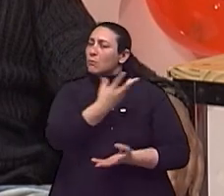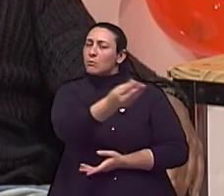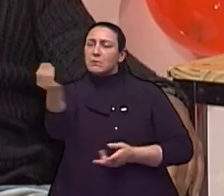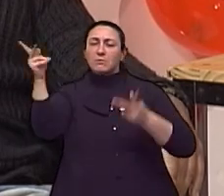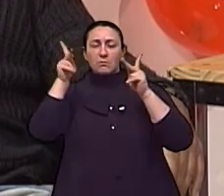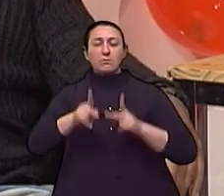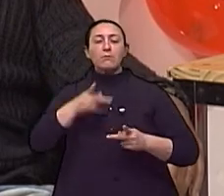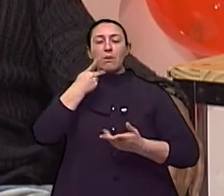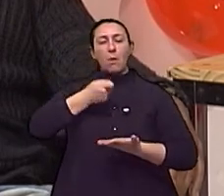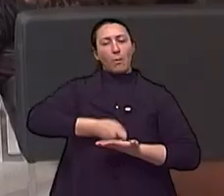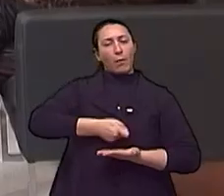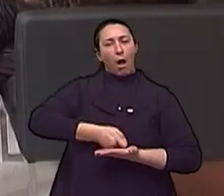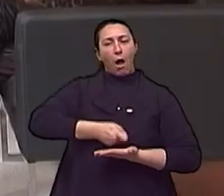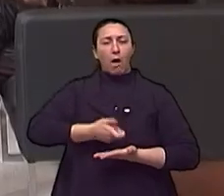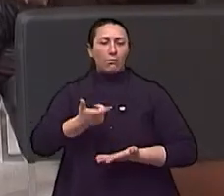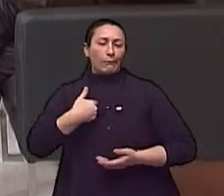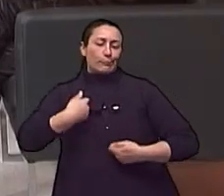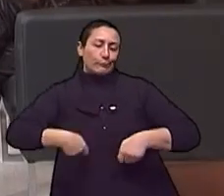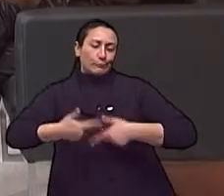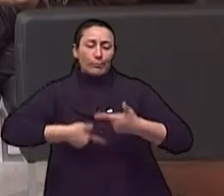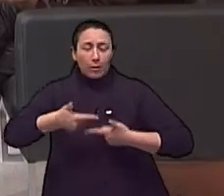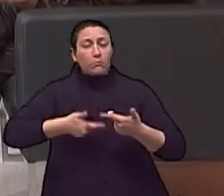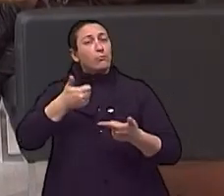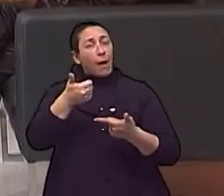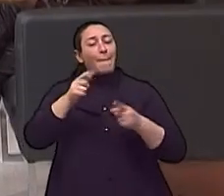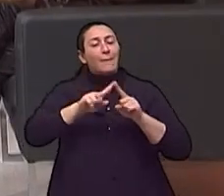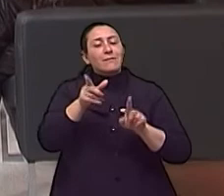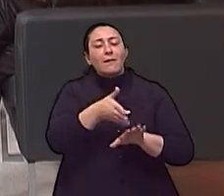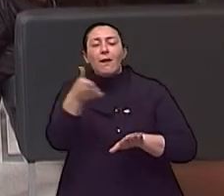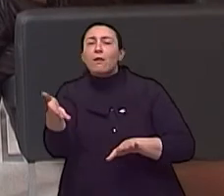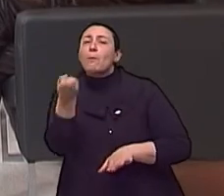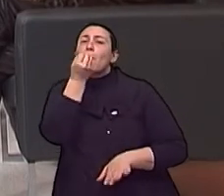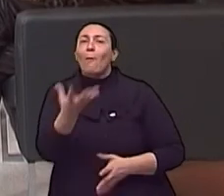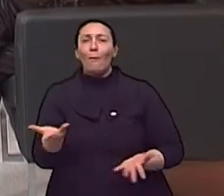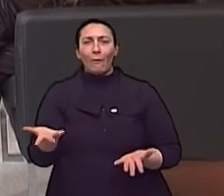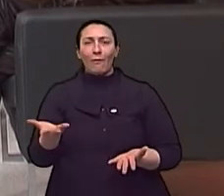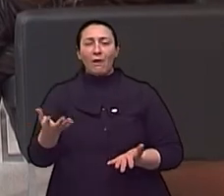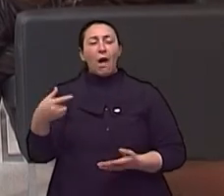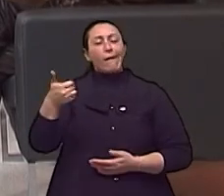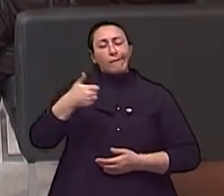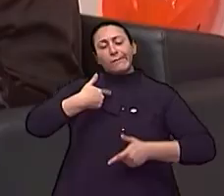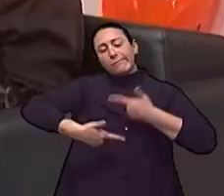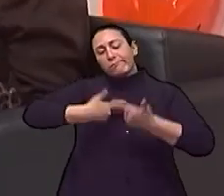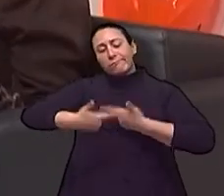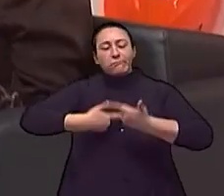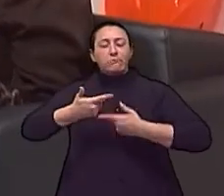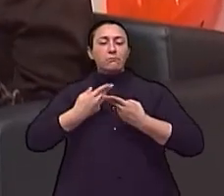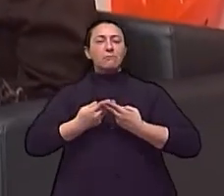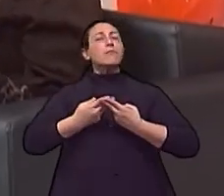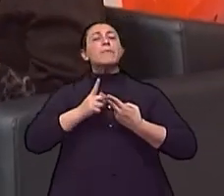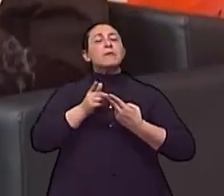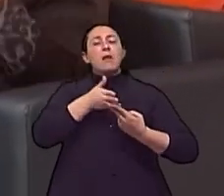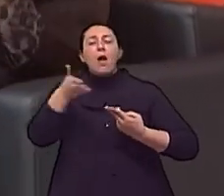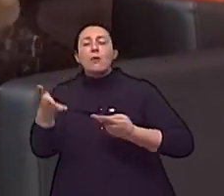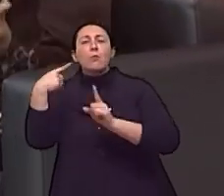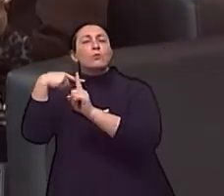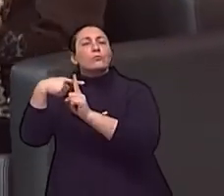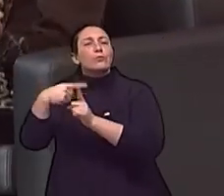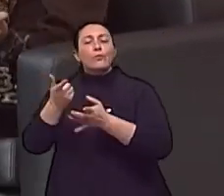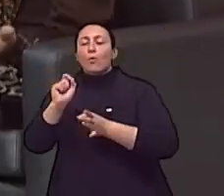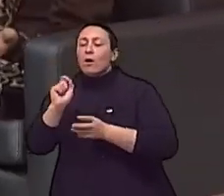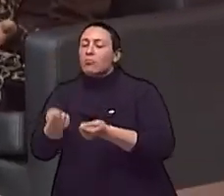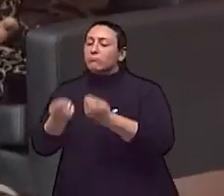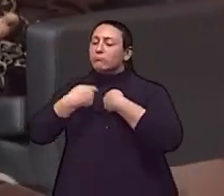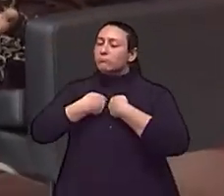obrigação mas tem que buscar aquele lado bom que o trabalho traz porque quem está sem trabalho sabe o quanto o